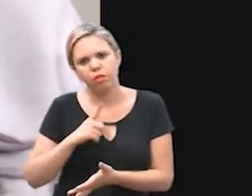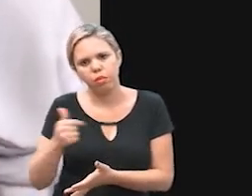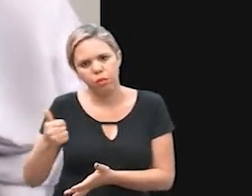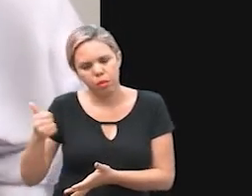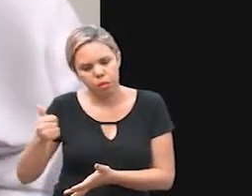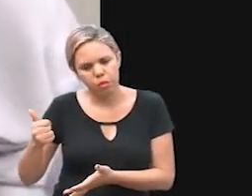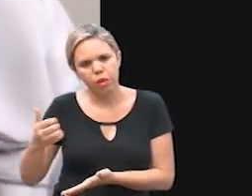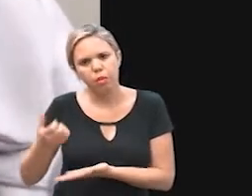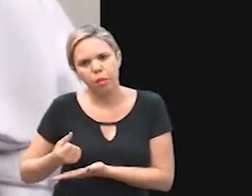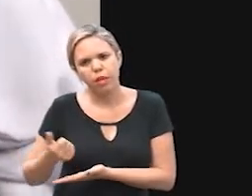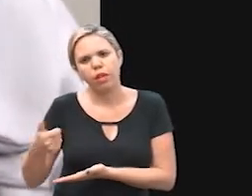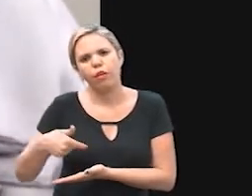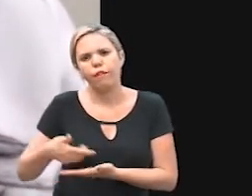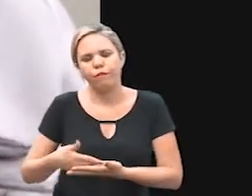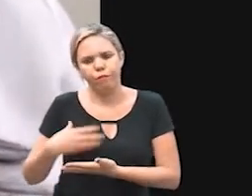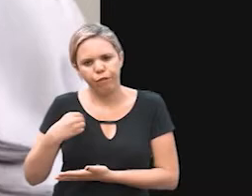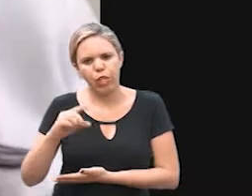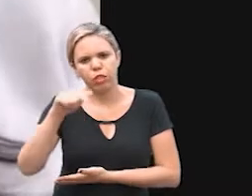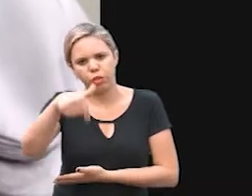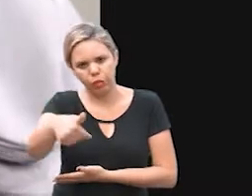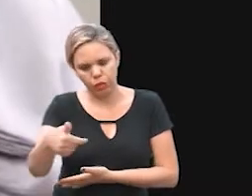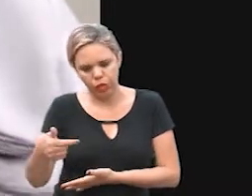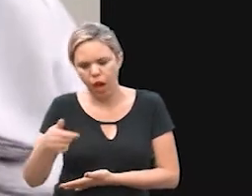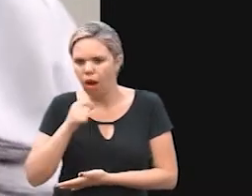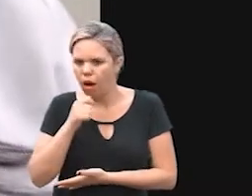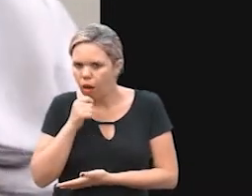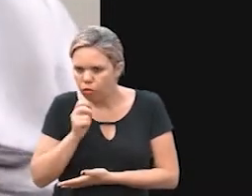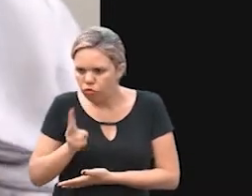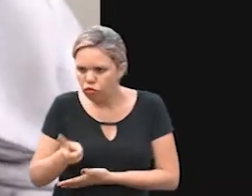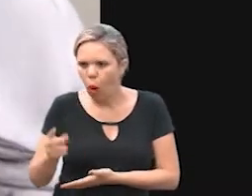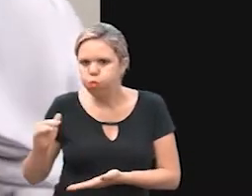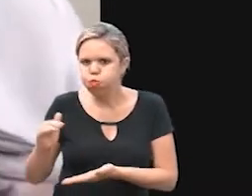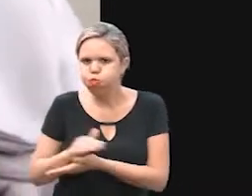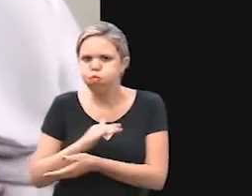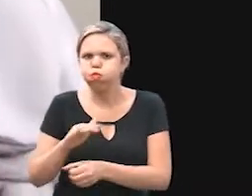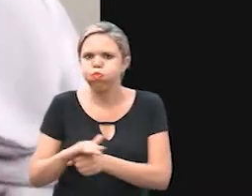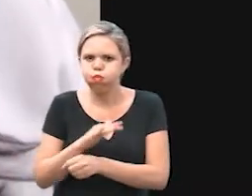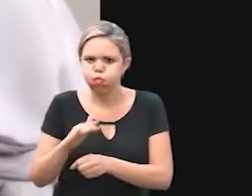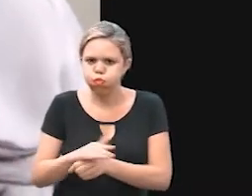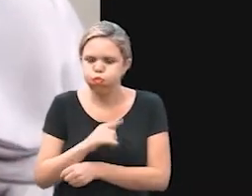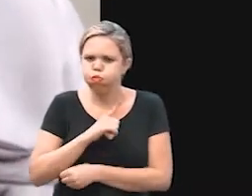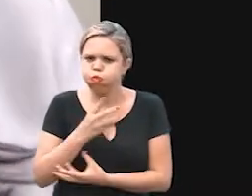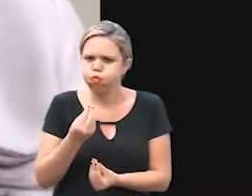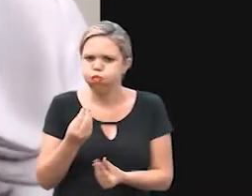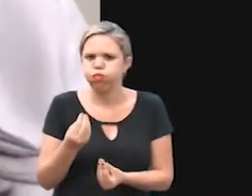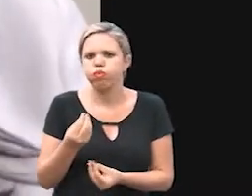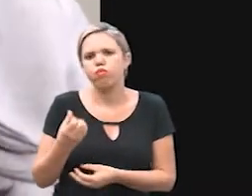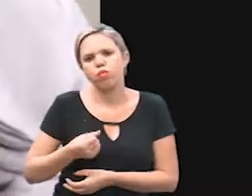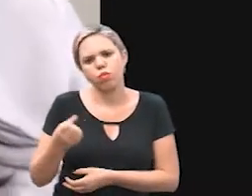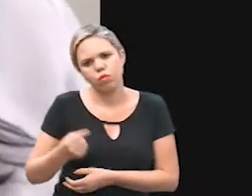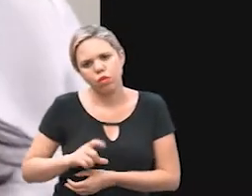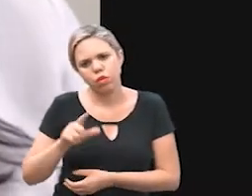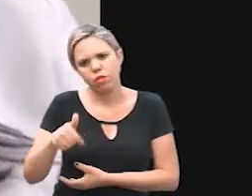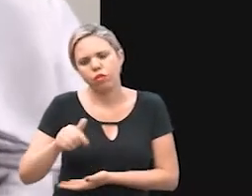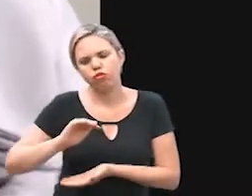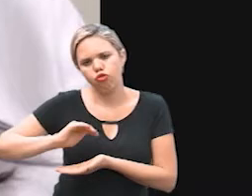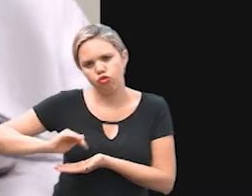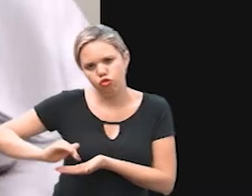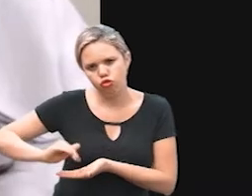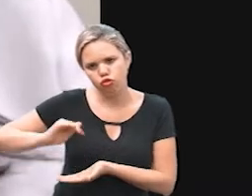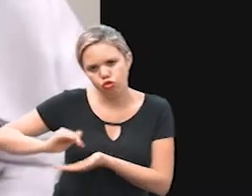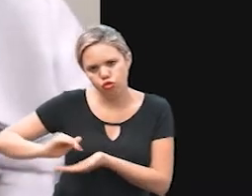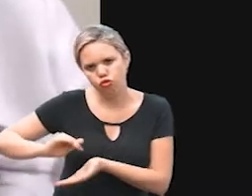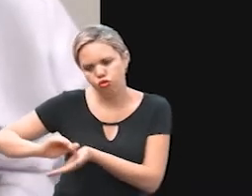primeiro amamentar o seu bebê. E depois ela vê que a mama dela ainda continua cheia, ela ainda tem bastante leite, ela vai tirar